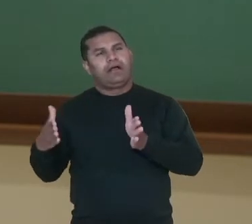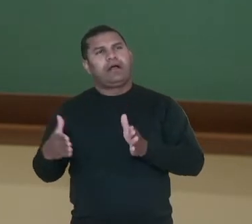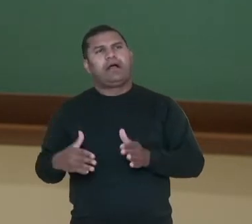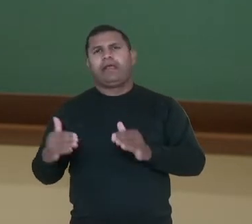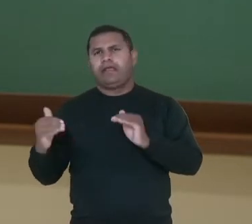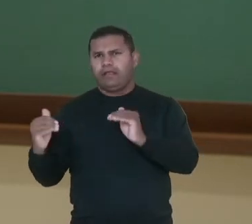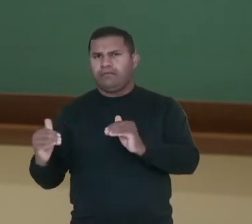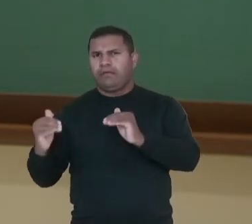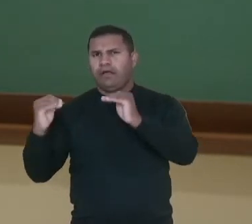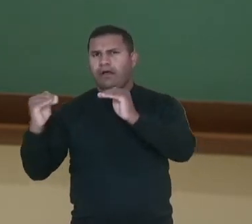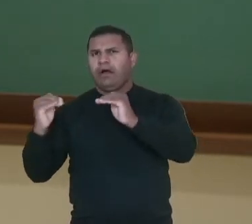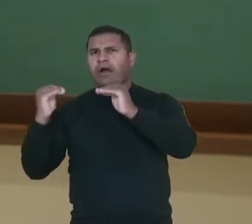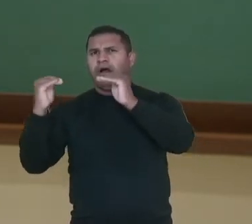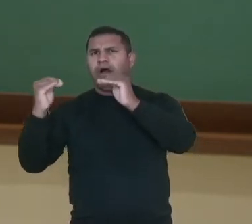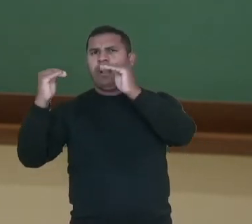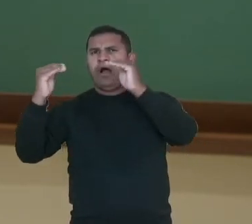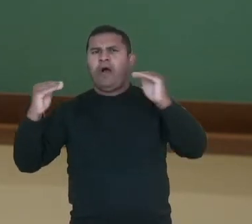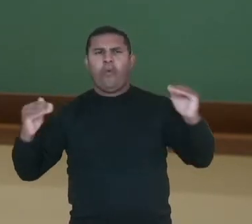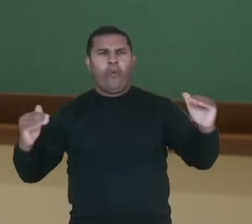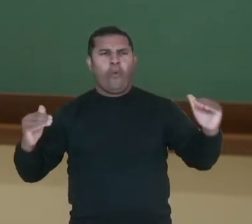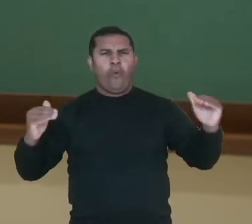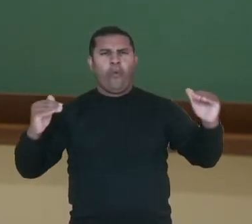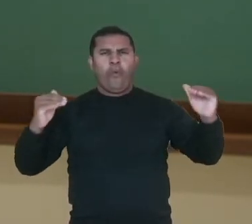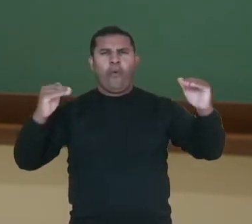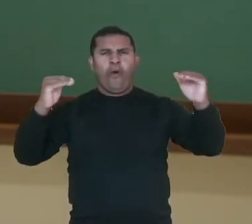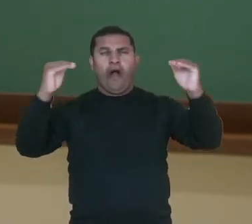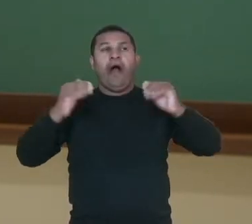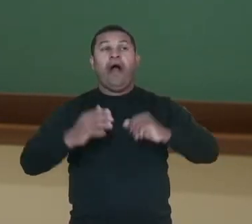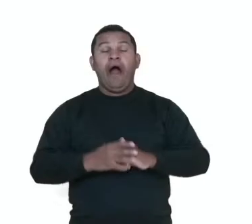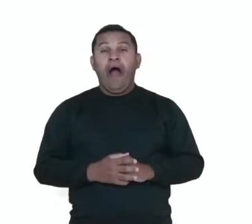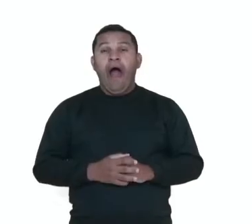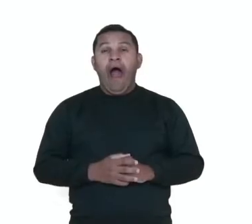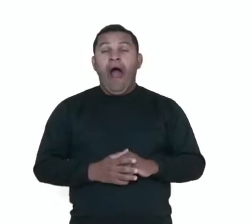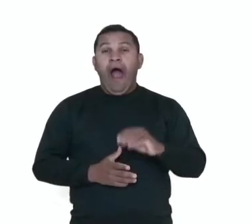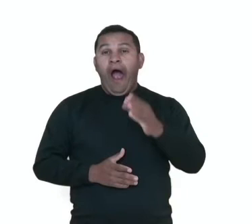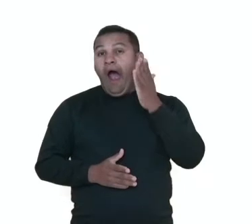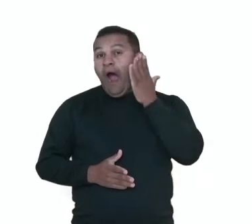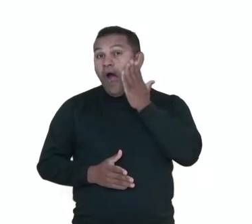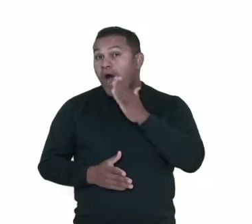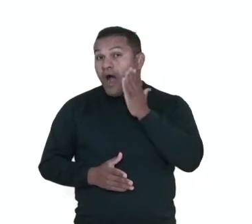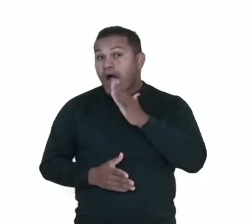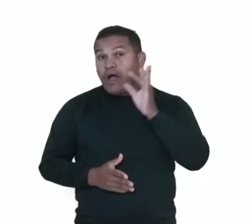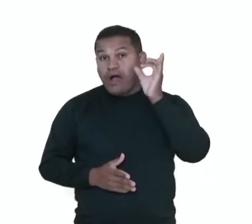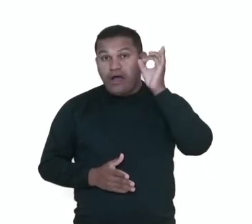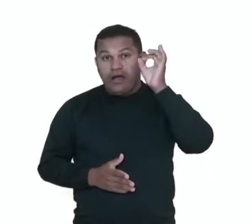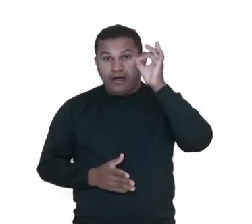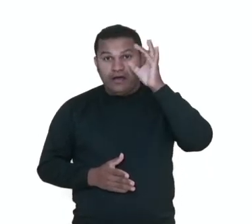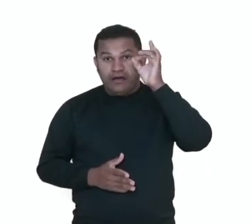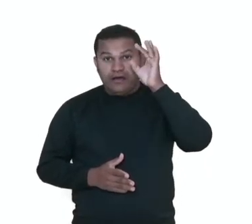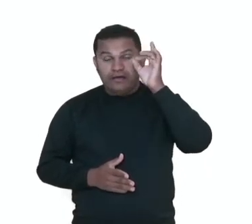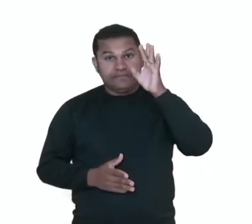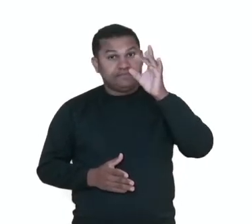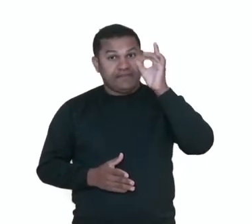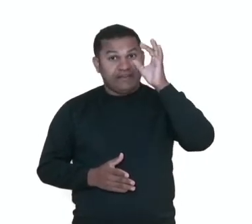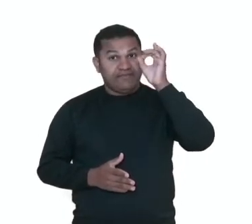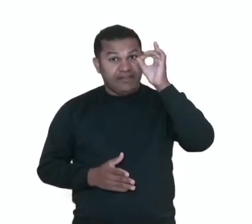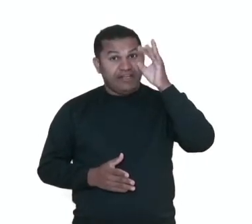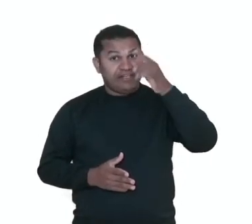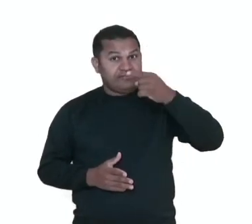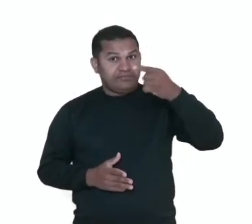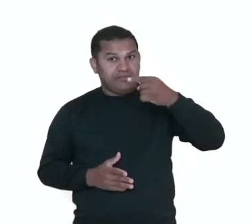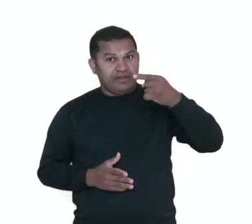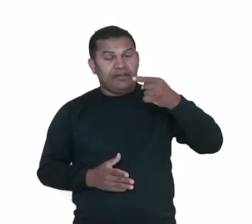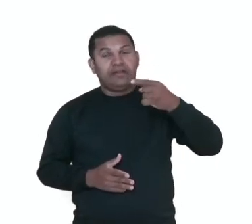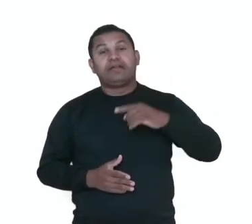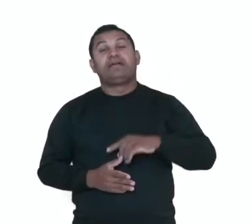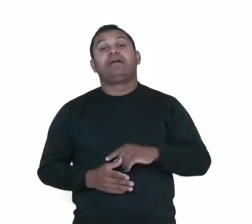faixas. Então, vamos lá. A parte em verde que você está vendo aí, corresponde, então, aos jovens, que é a base da pirâmide, ok? Vai